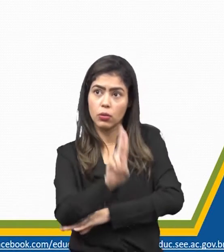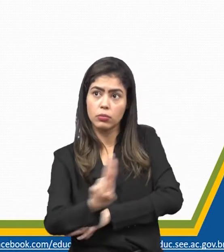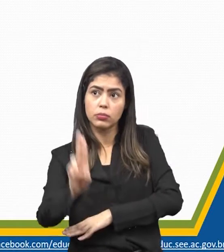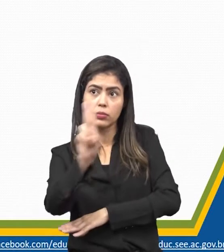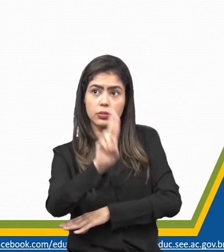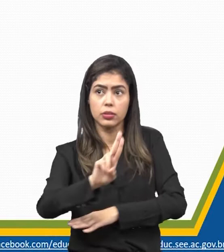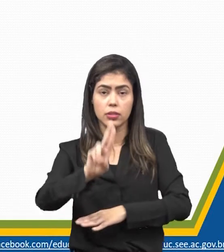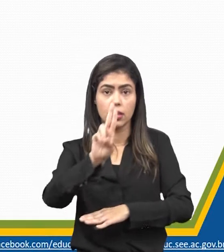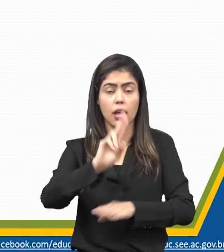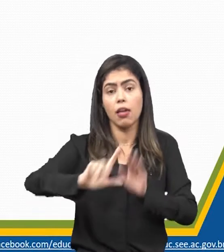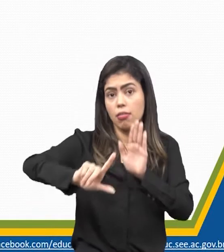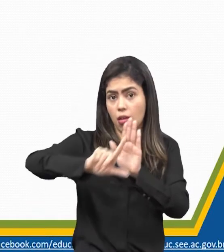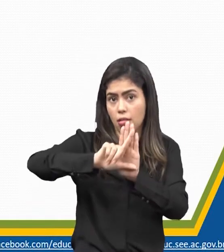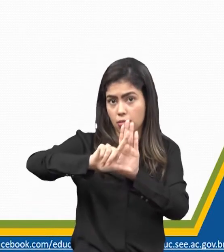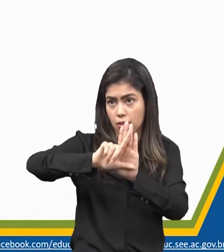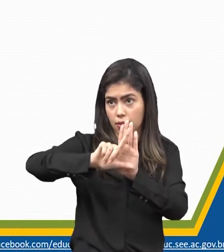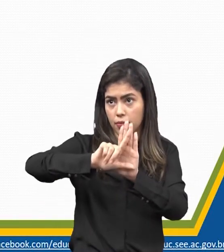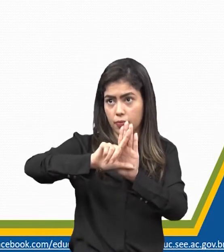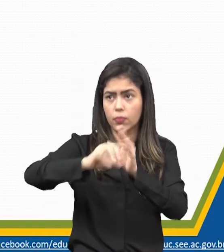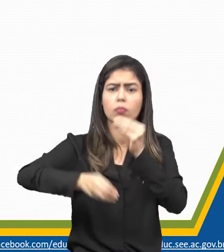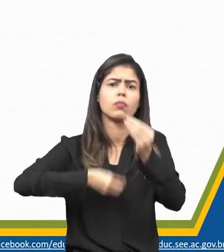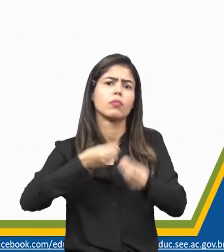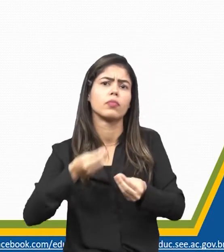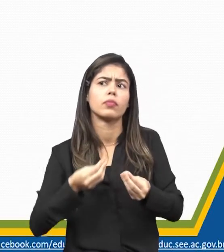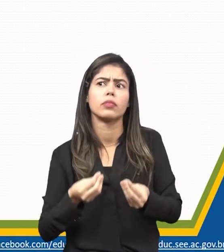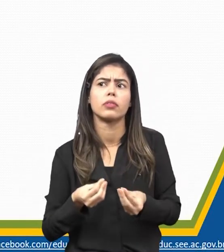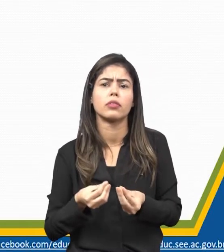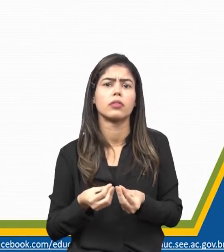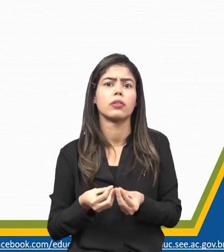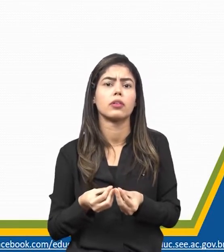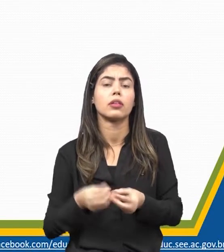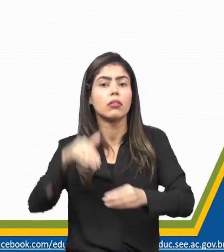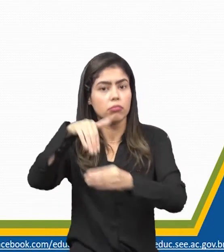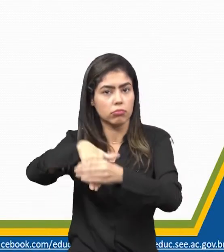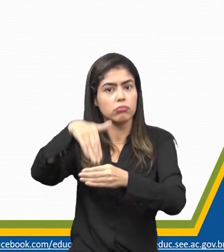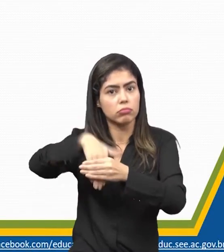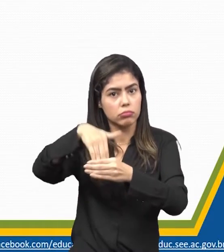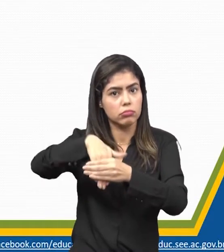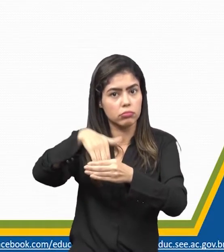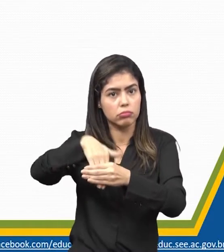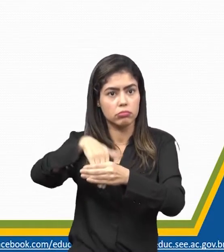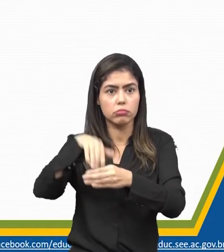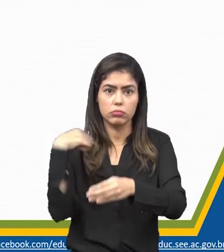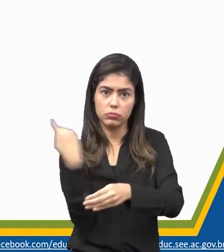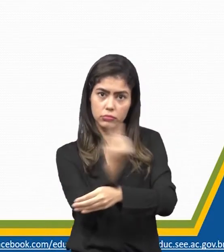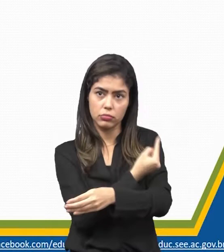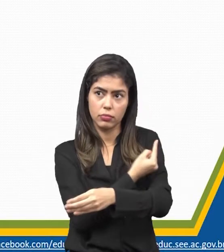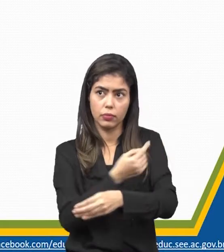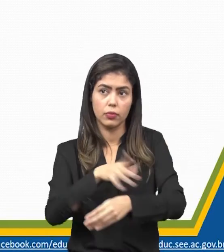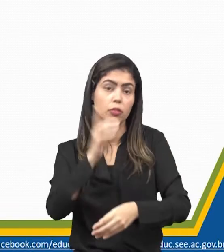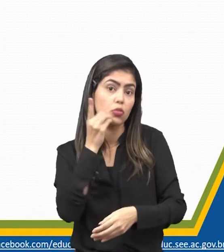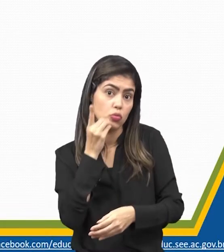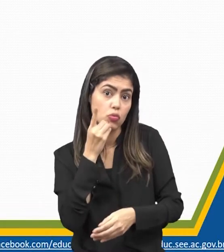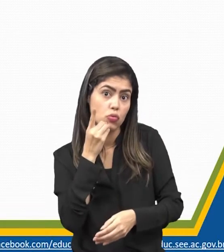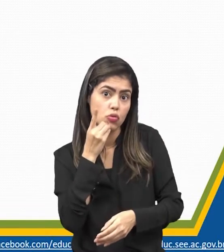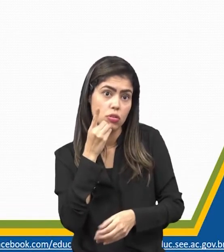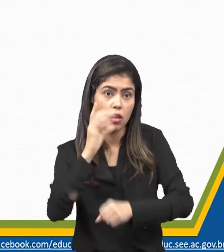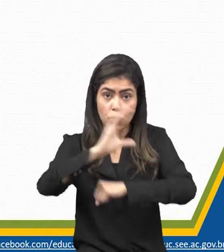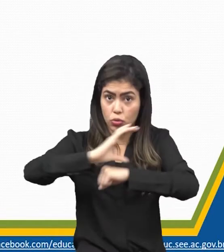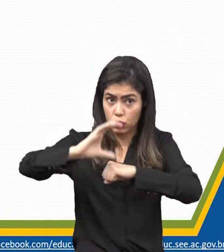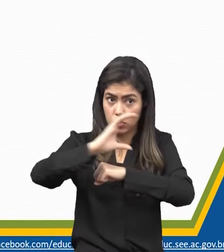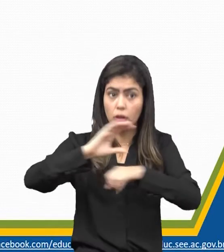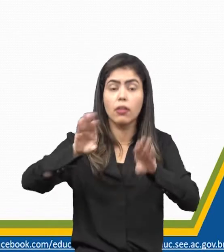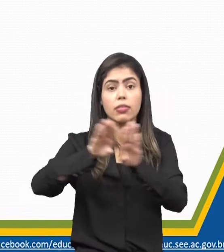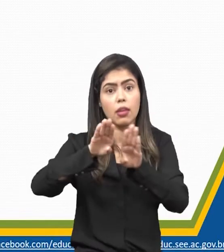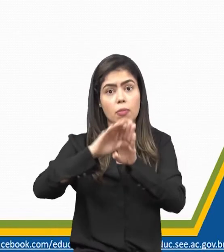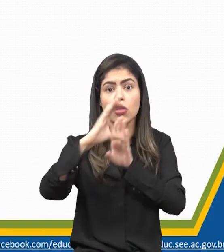Ela utiliza da lei como assim? Vamos lá, nós temos as nossas eleições. As nossas eleições estão previstas na Constituição